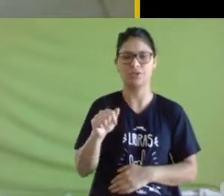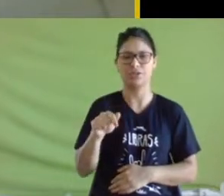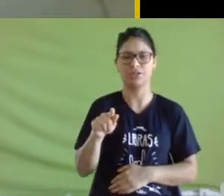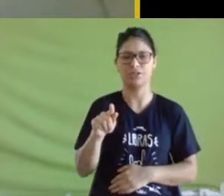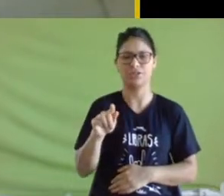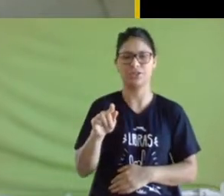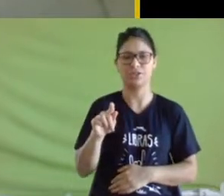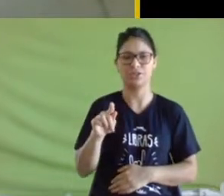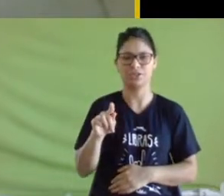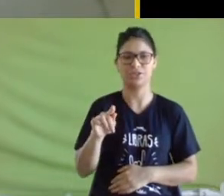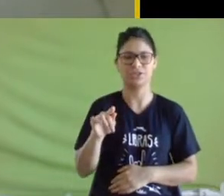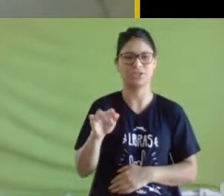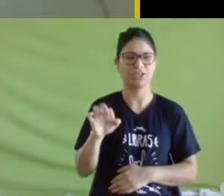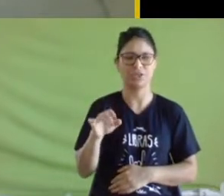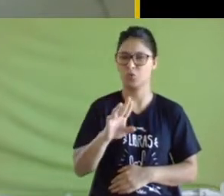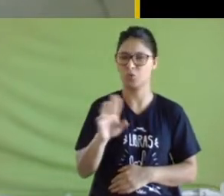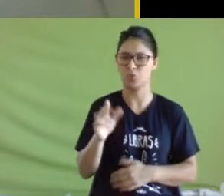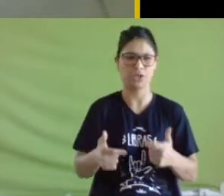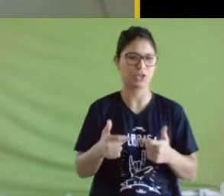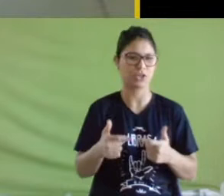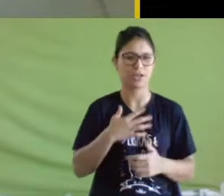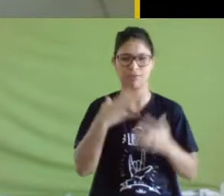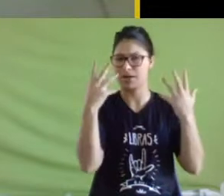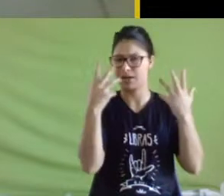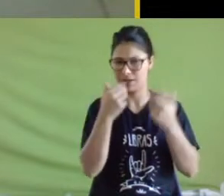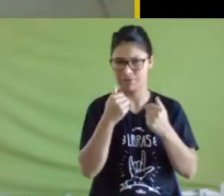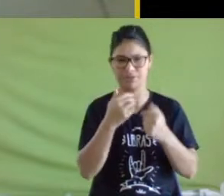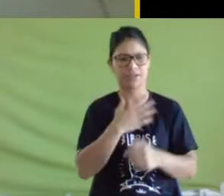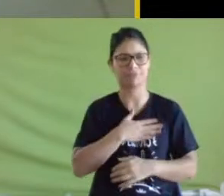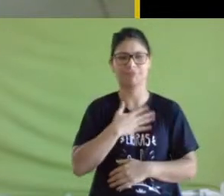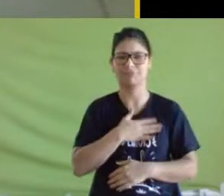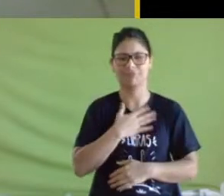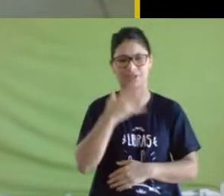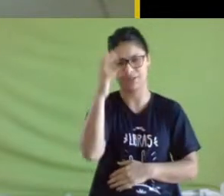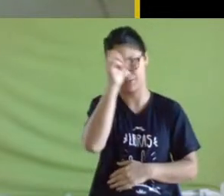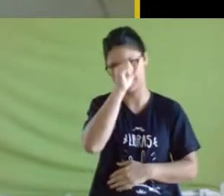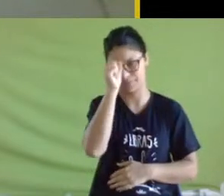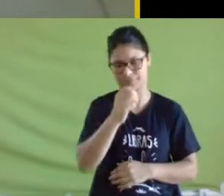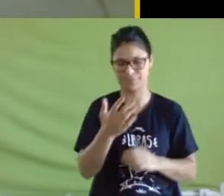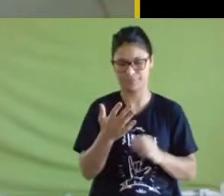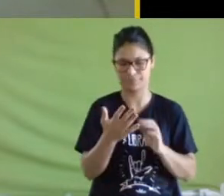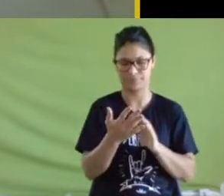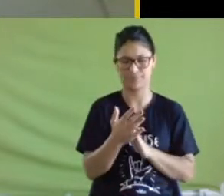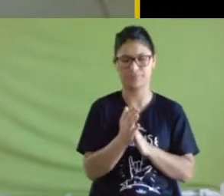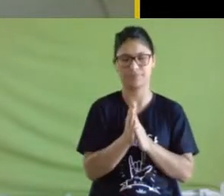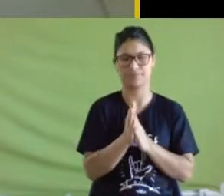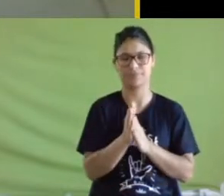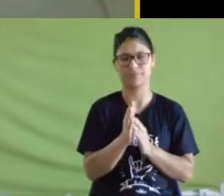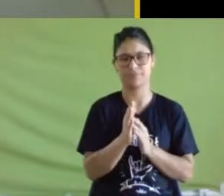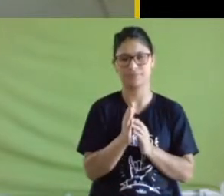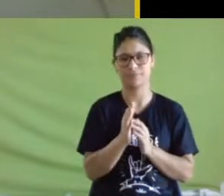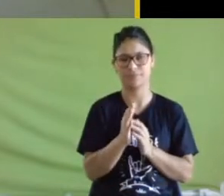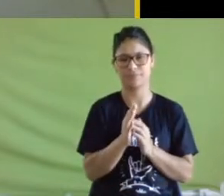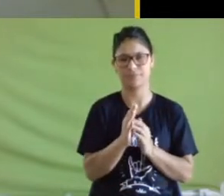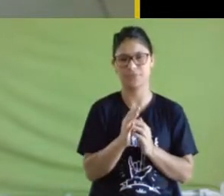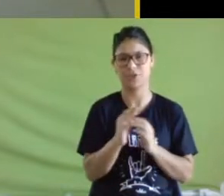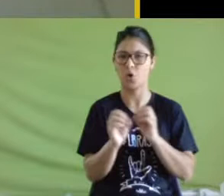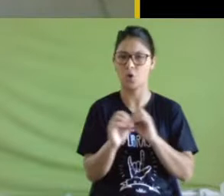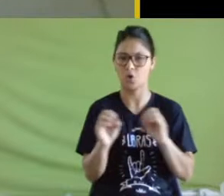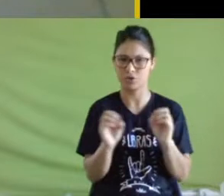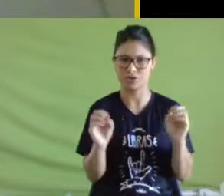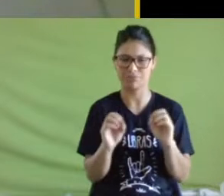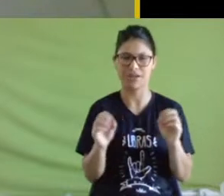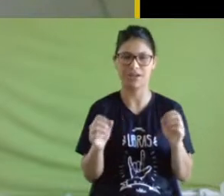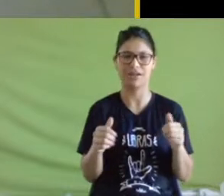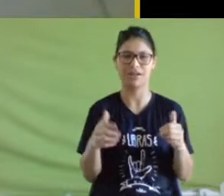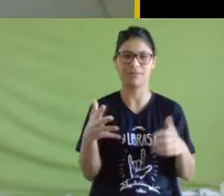falou, não chateia nunca, é maravilhoso, querido professor. O Elton Pantoja falou, ótima palestra, a Mari